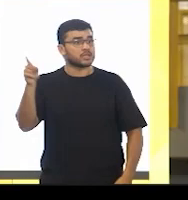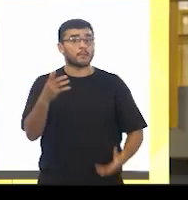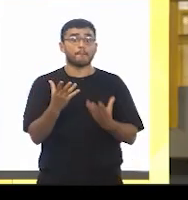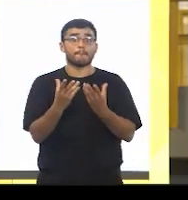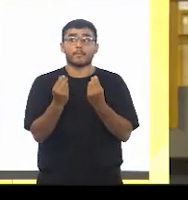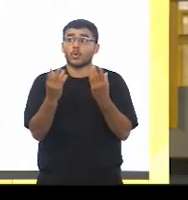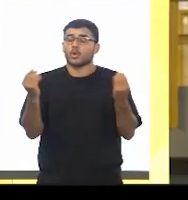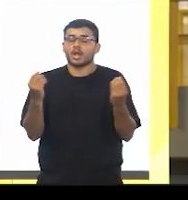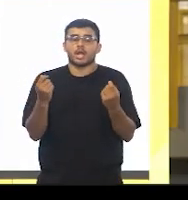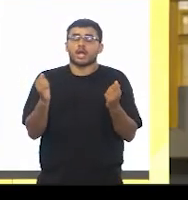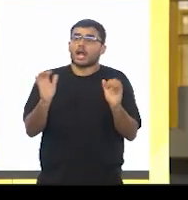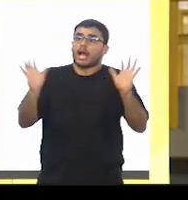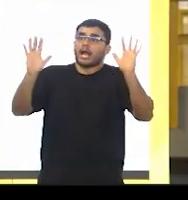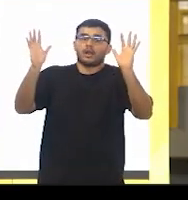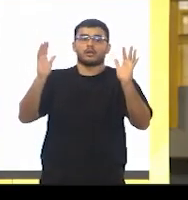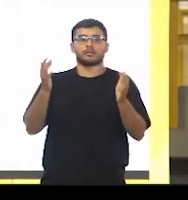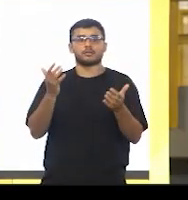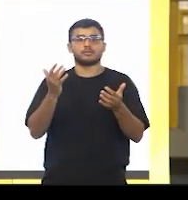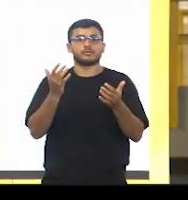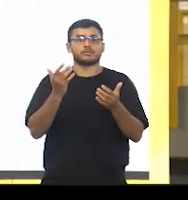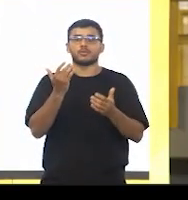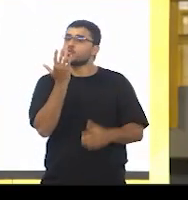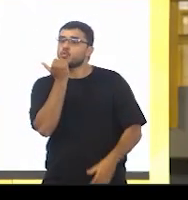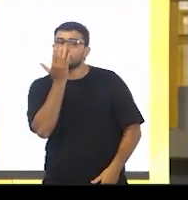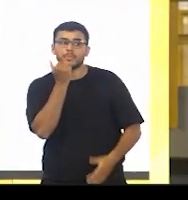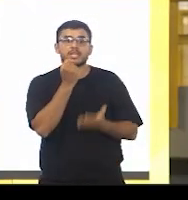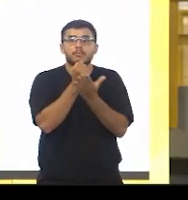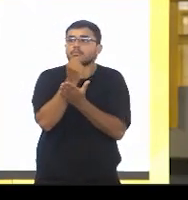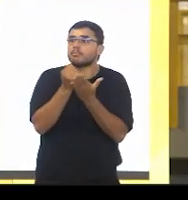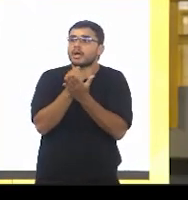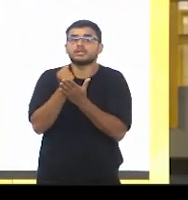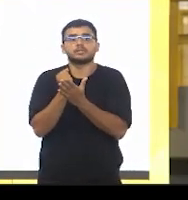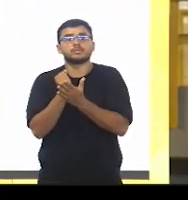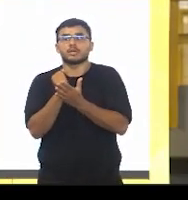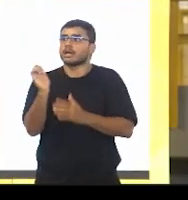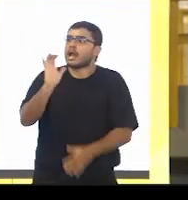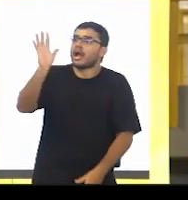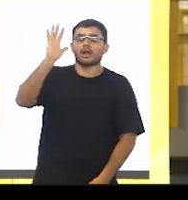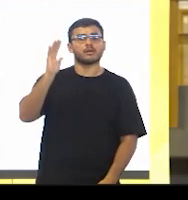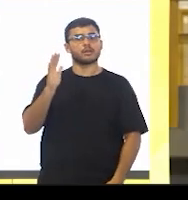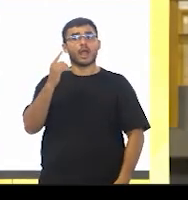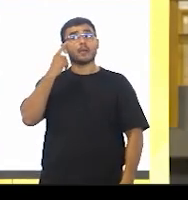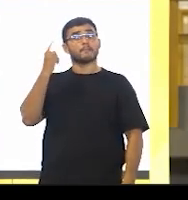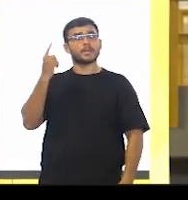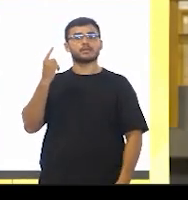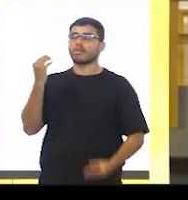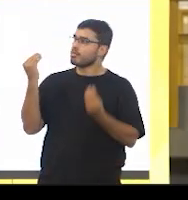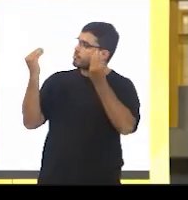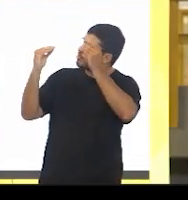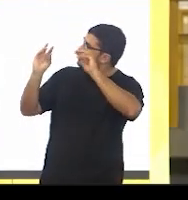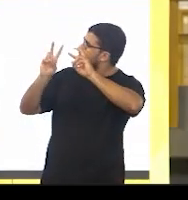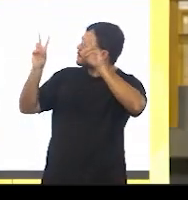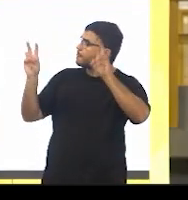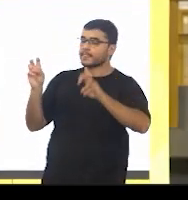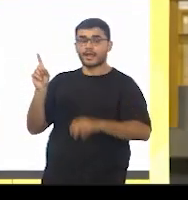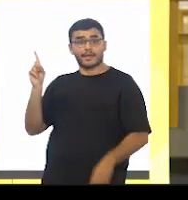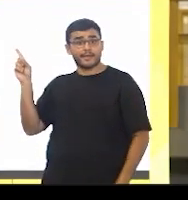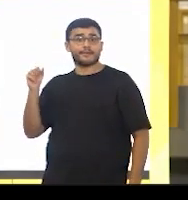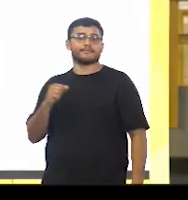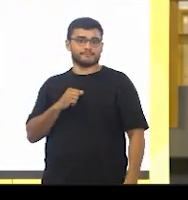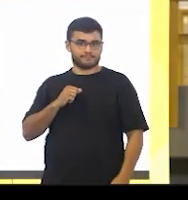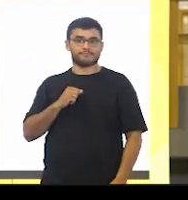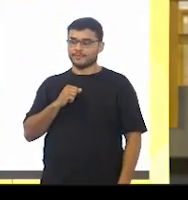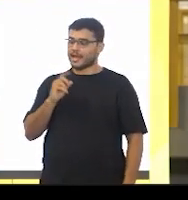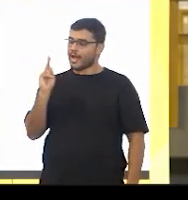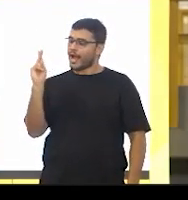Isso é o que cai dentro dessa habilidade. Tá certo? Qual é o apoio que o